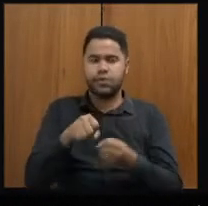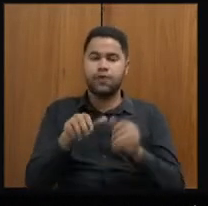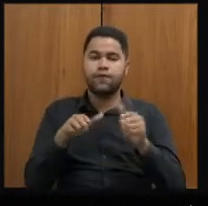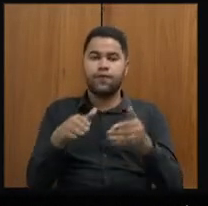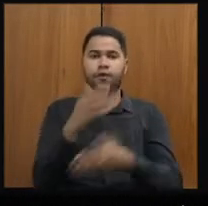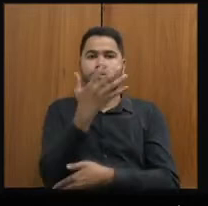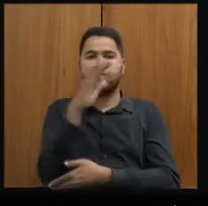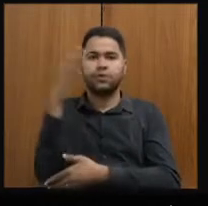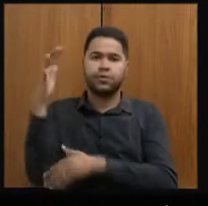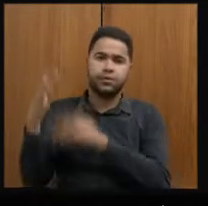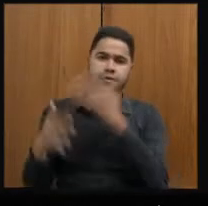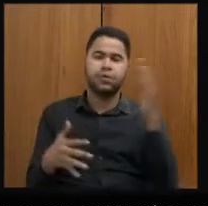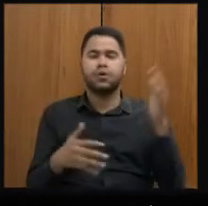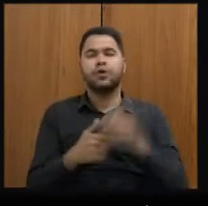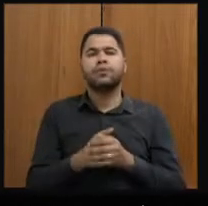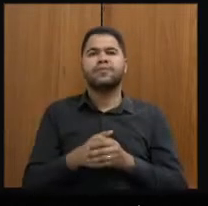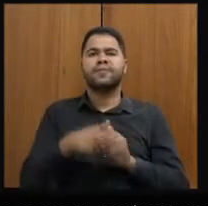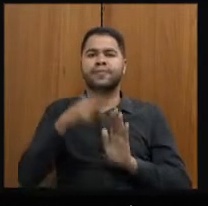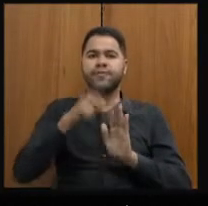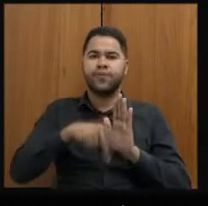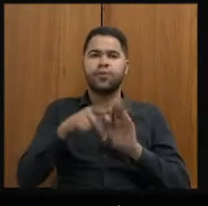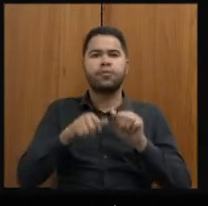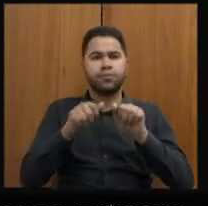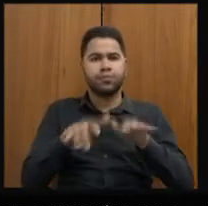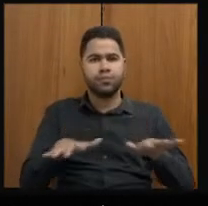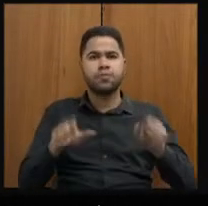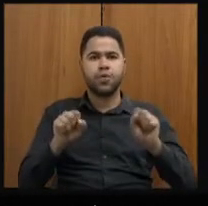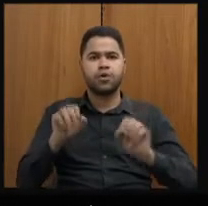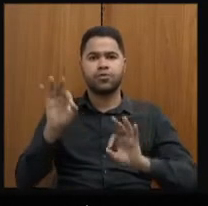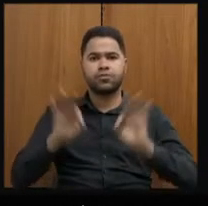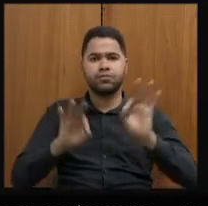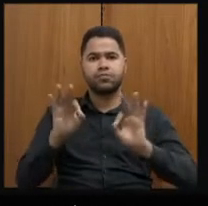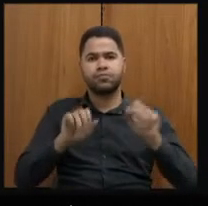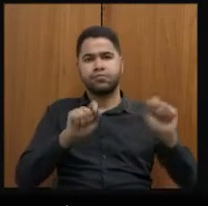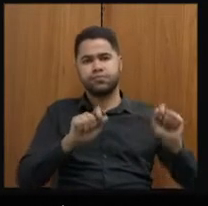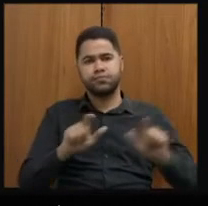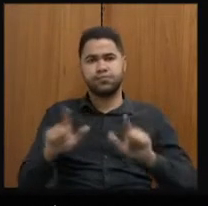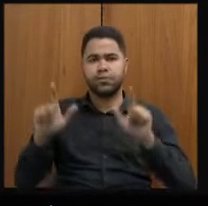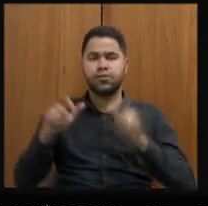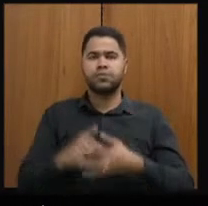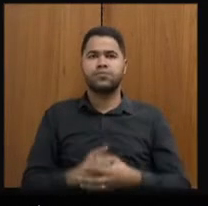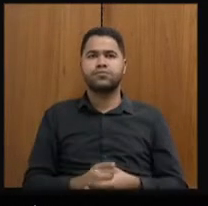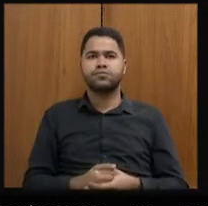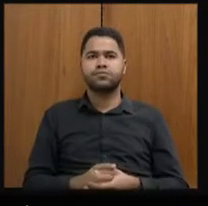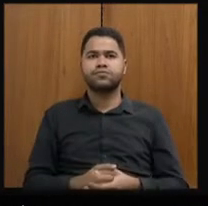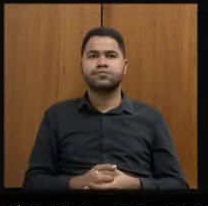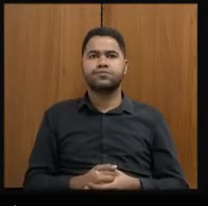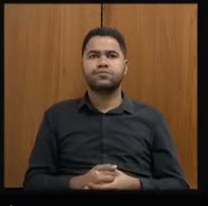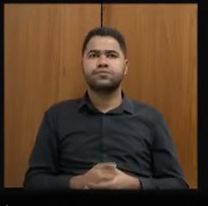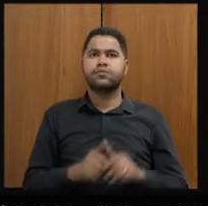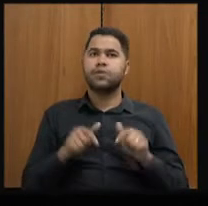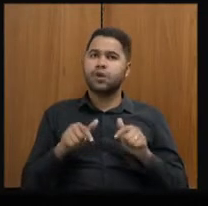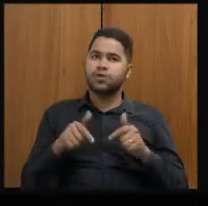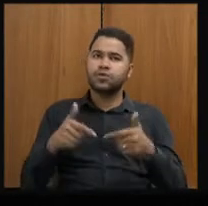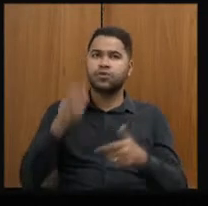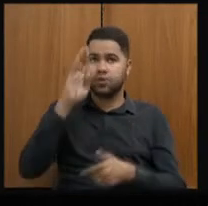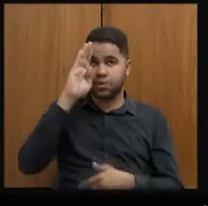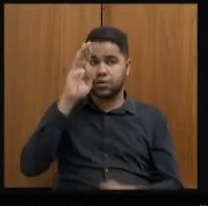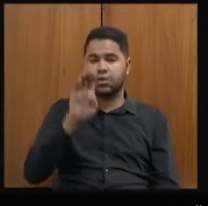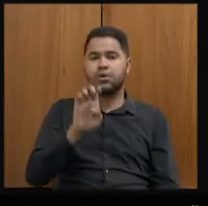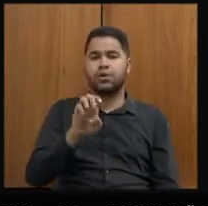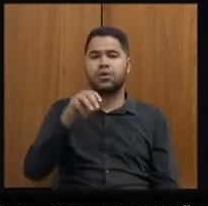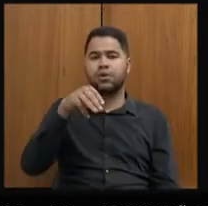inclusão produtiva fomento de projetos pois não pode passar as ações ainda de destaque da